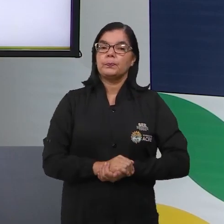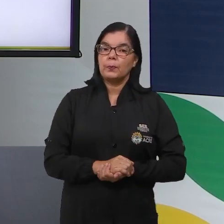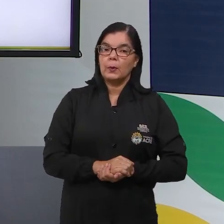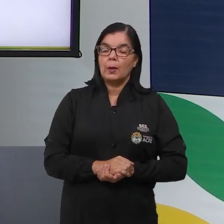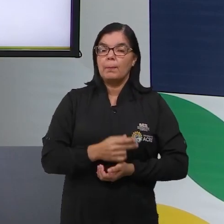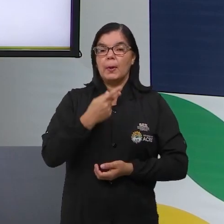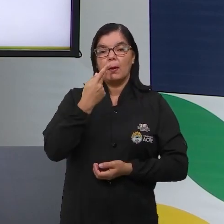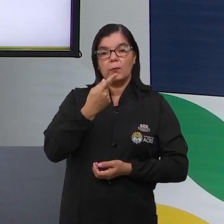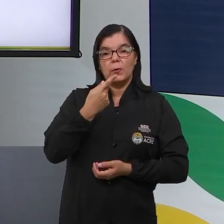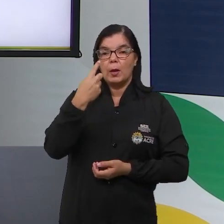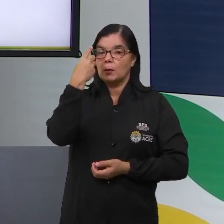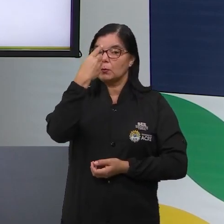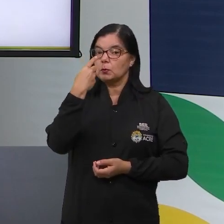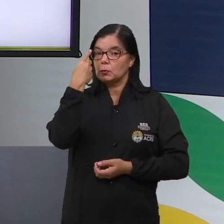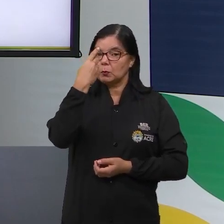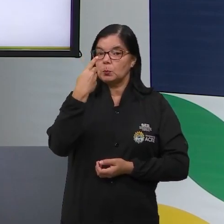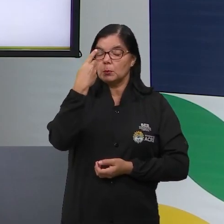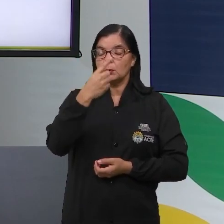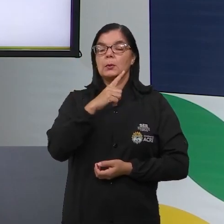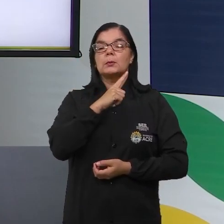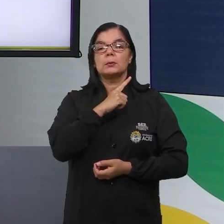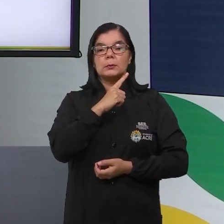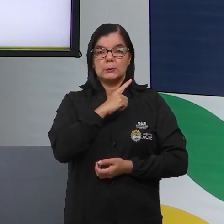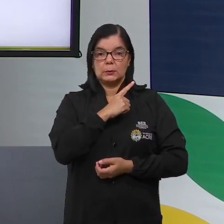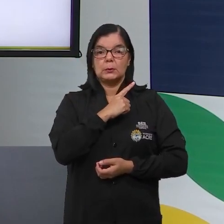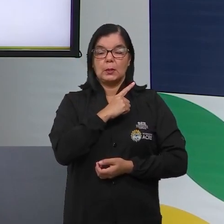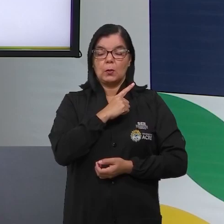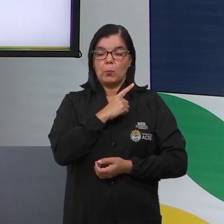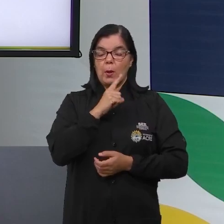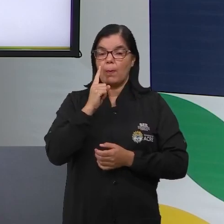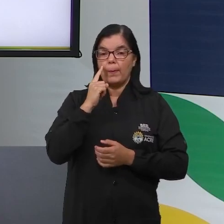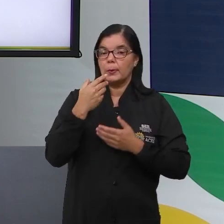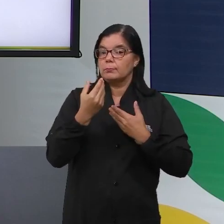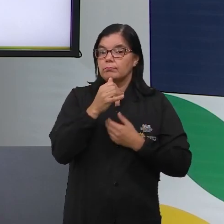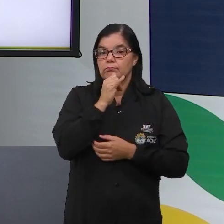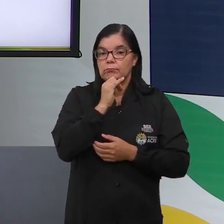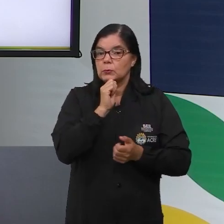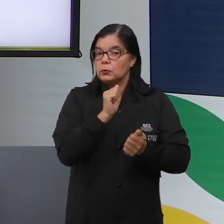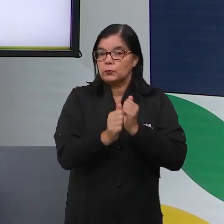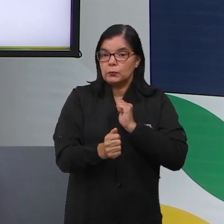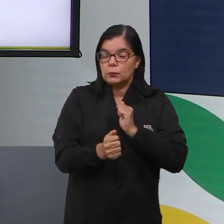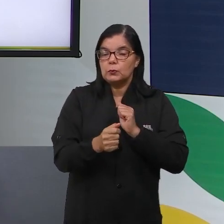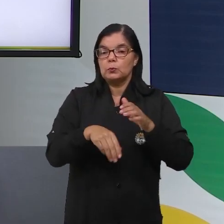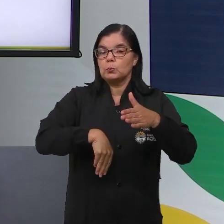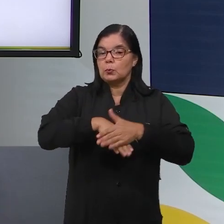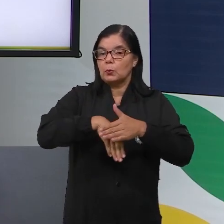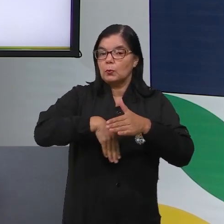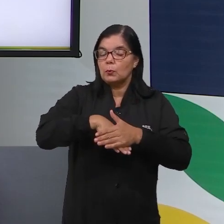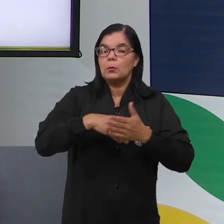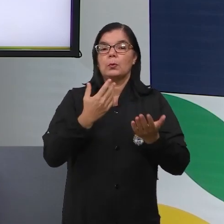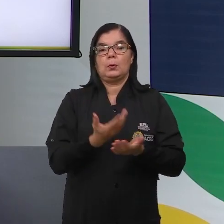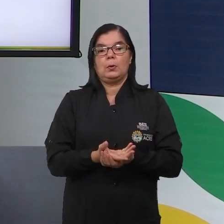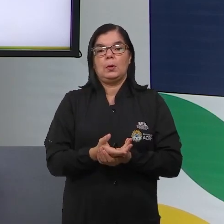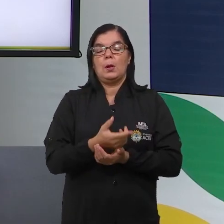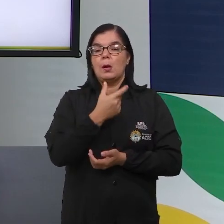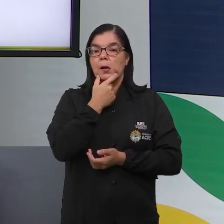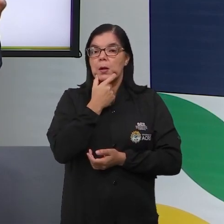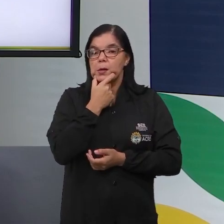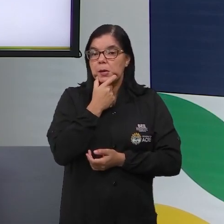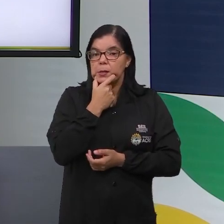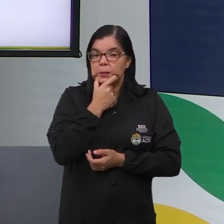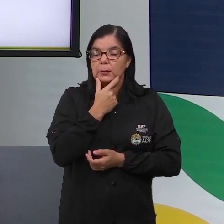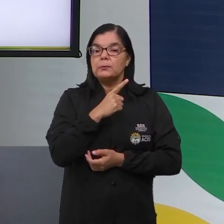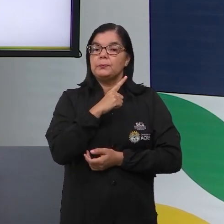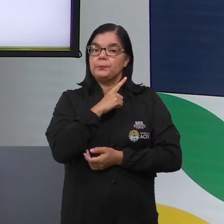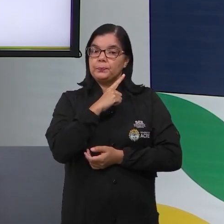pelos falantes de língua espanhola acabam tendo um mesmo direcionamento. Por exemplo, o futebol. Já as de língua inglesa vão